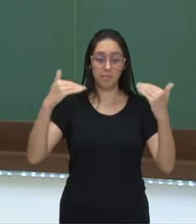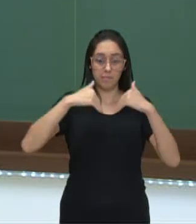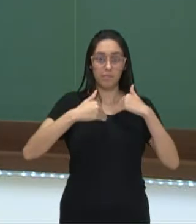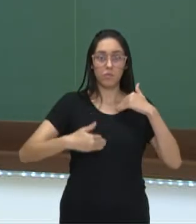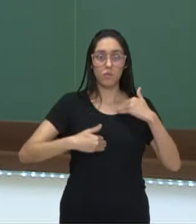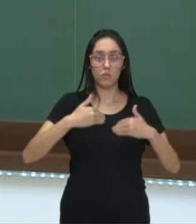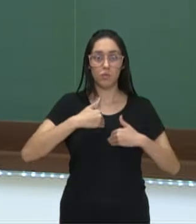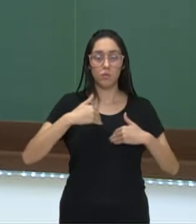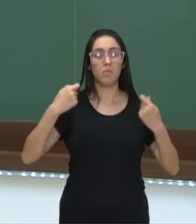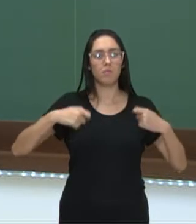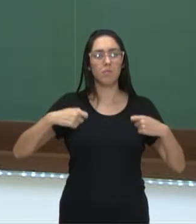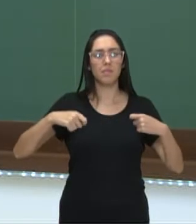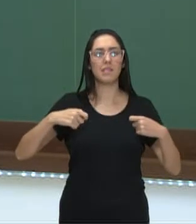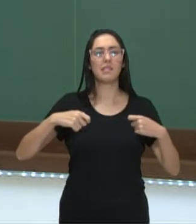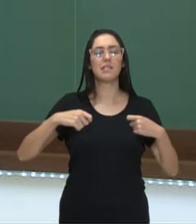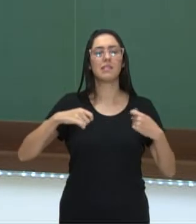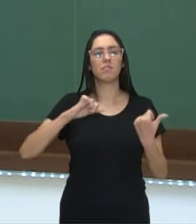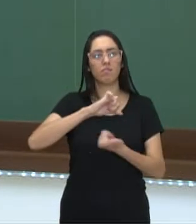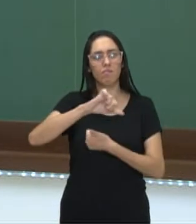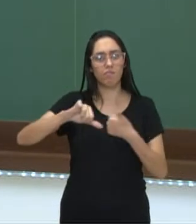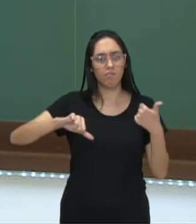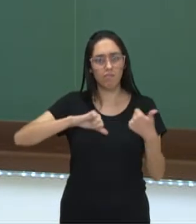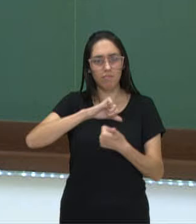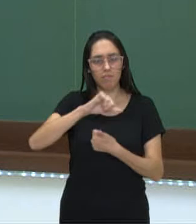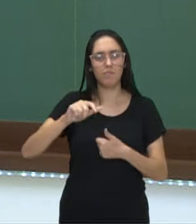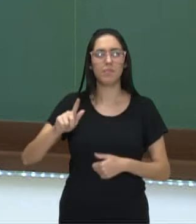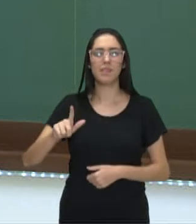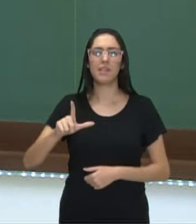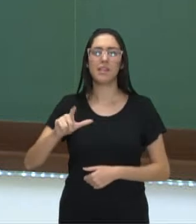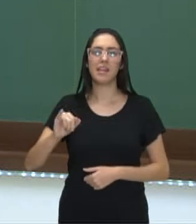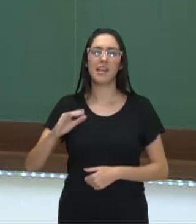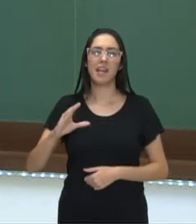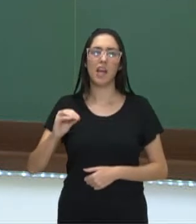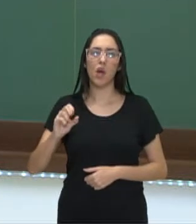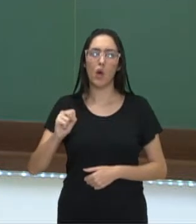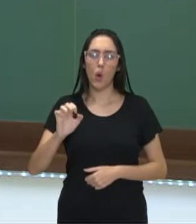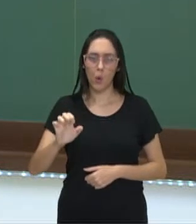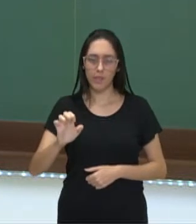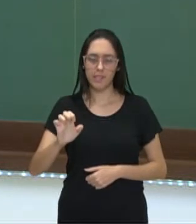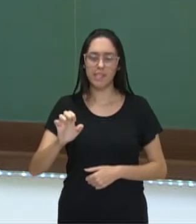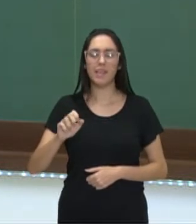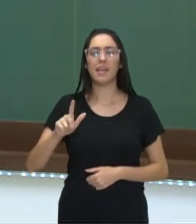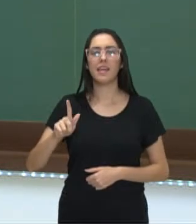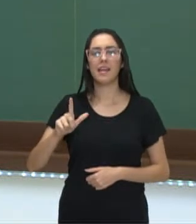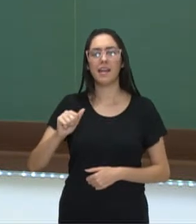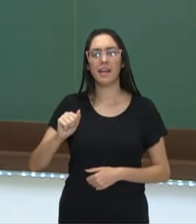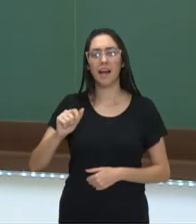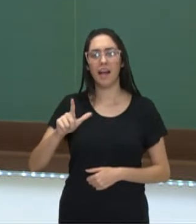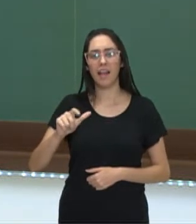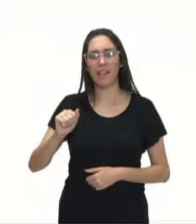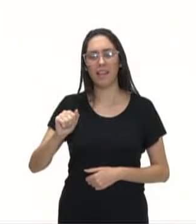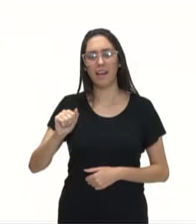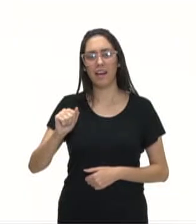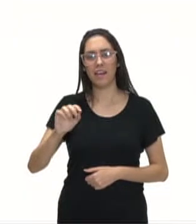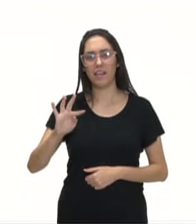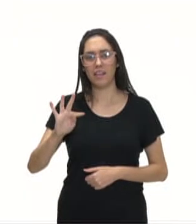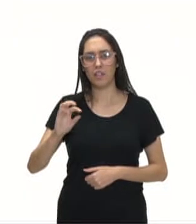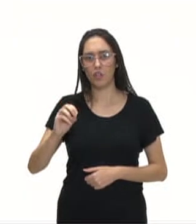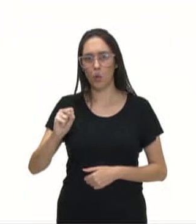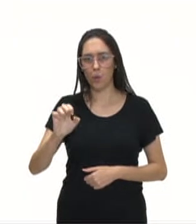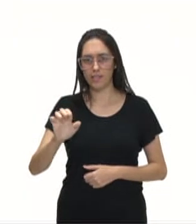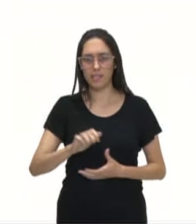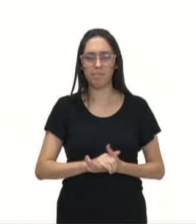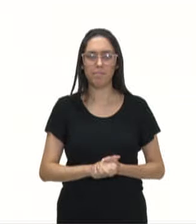ser quebrada em glicose e galactose, ok? Então, vamos lá. Só assim há uma